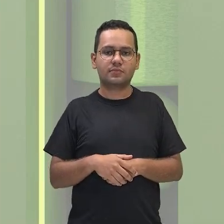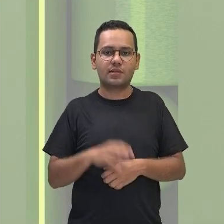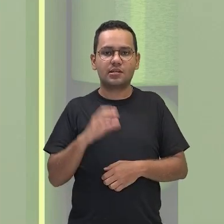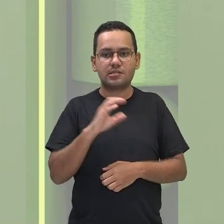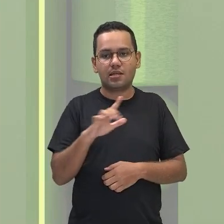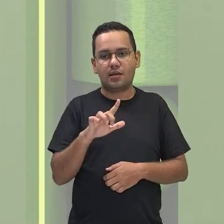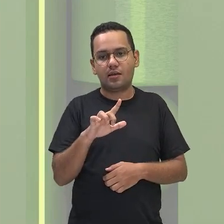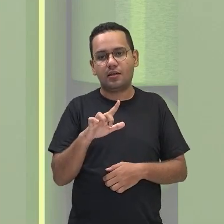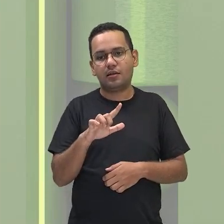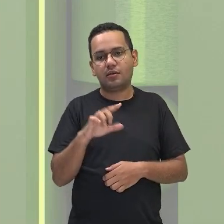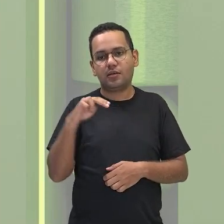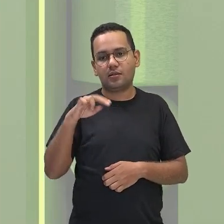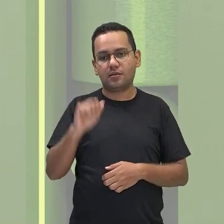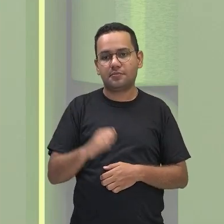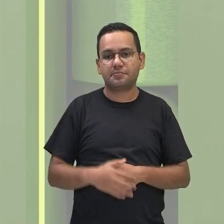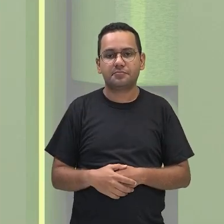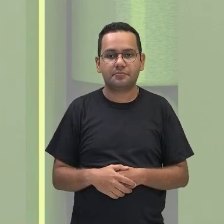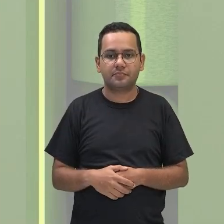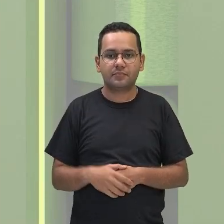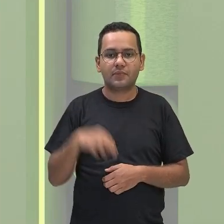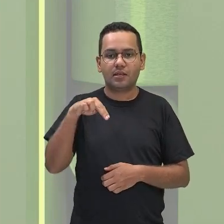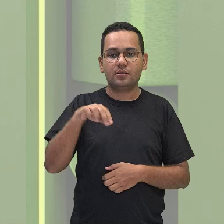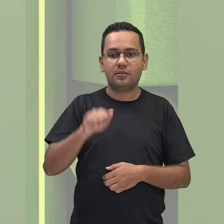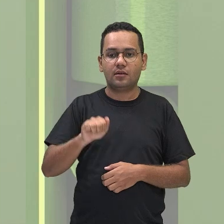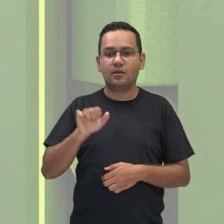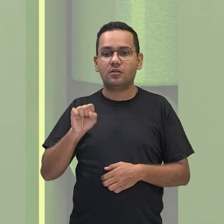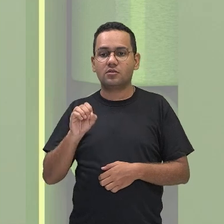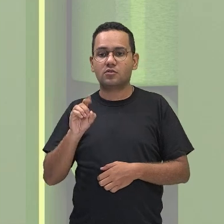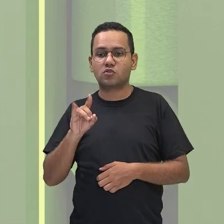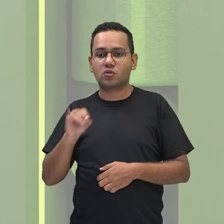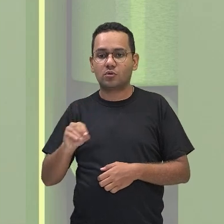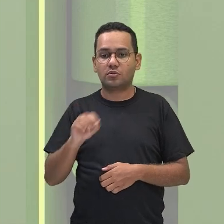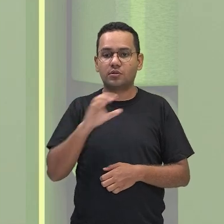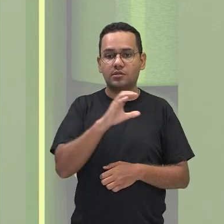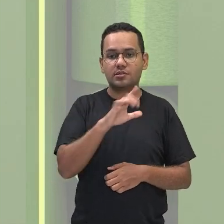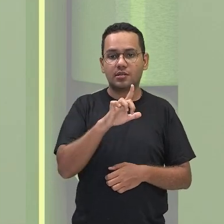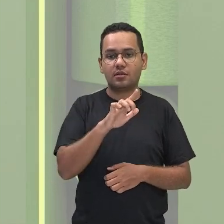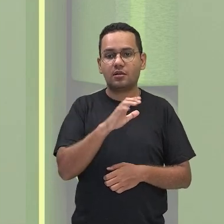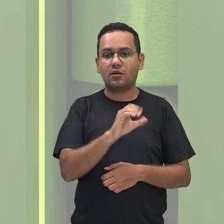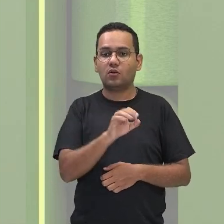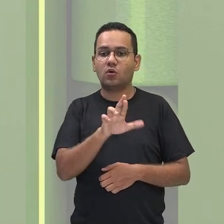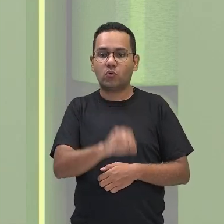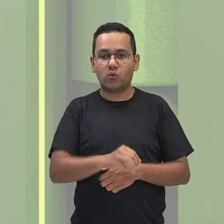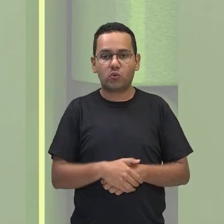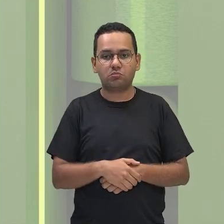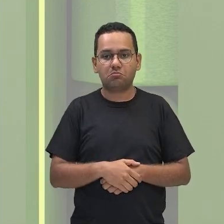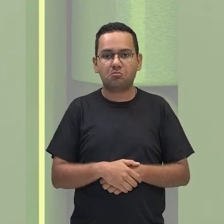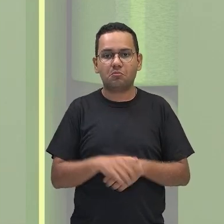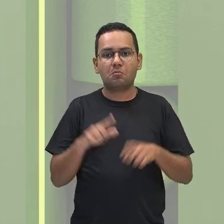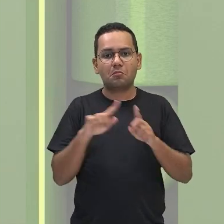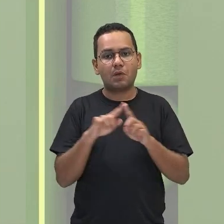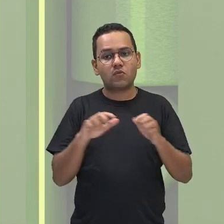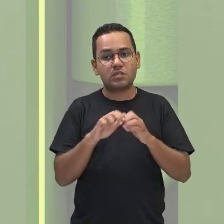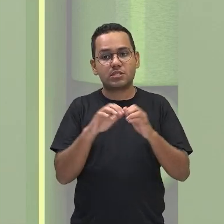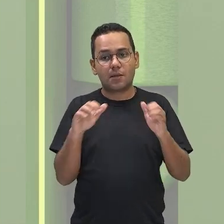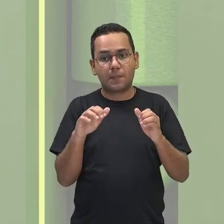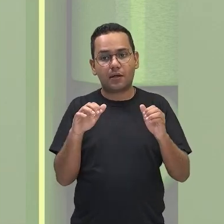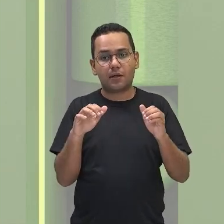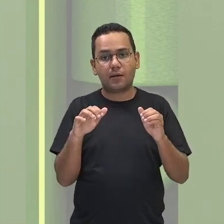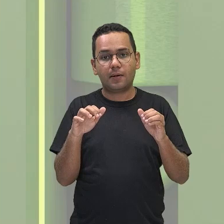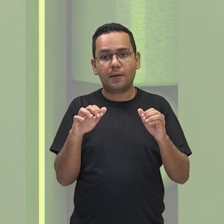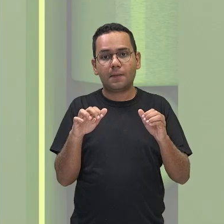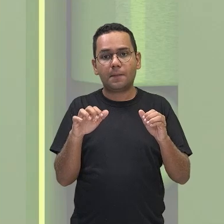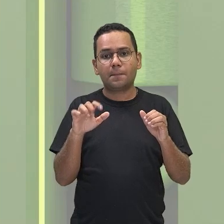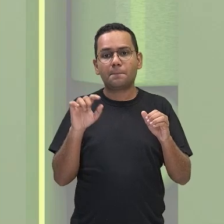dois elementos químicos. O Na é o sódio e o Cl é o cloro. Eles vão se separar, mas eles não vão